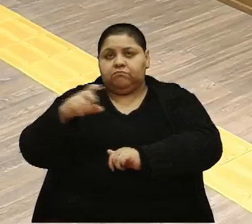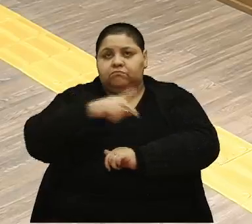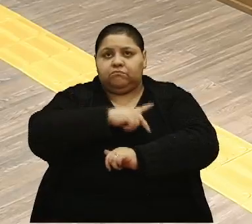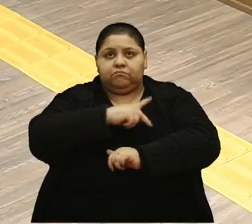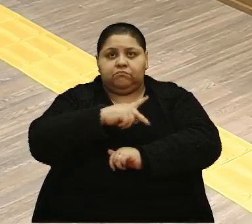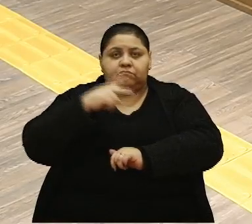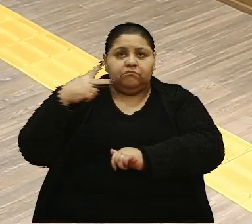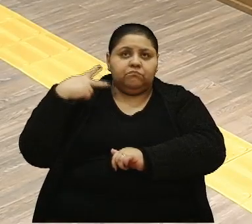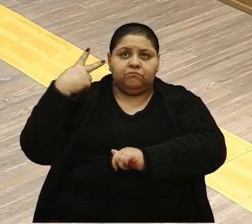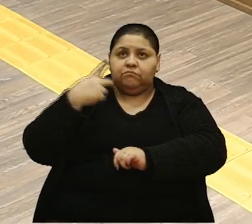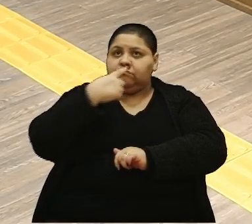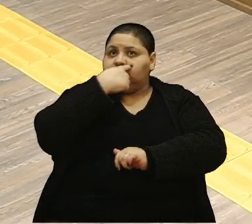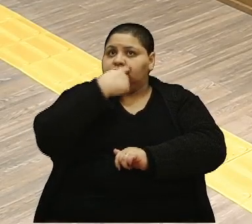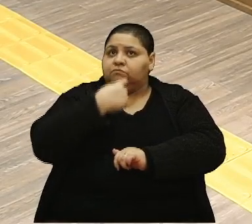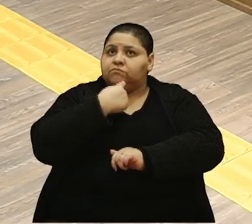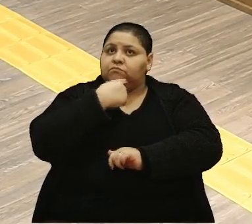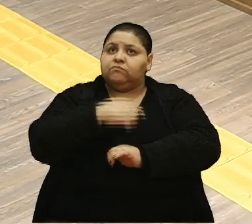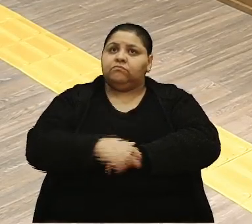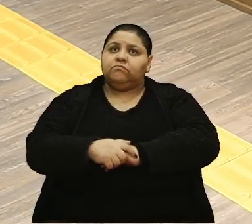Petrinho.